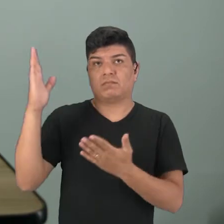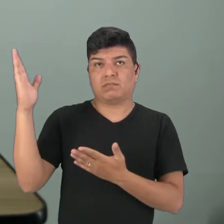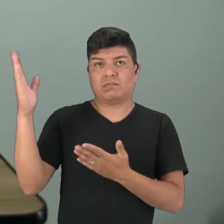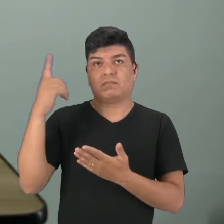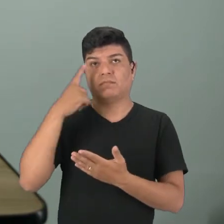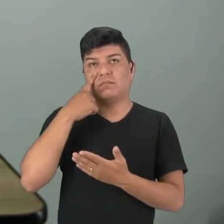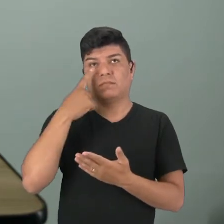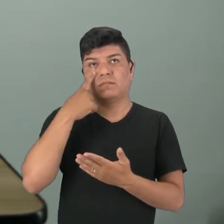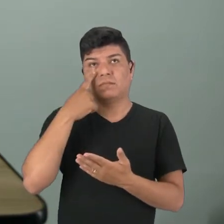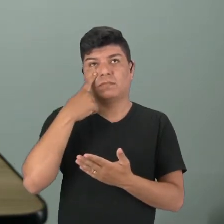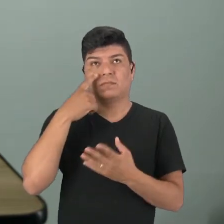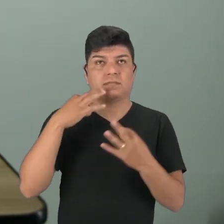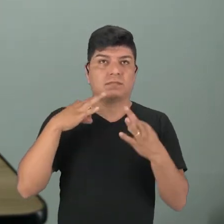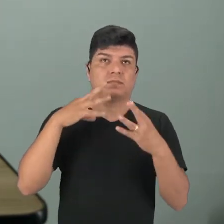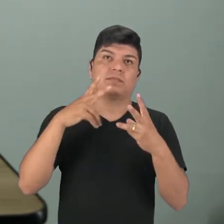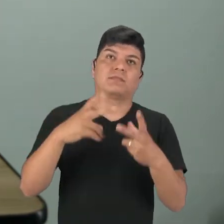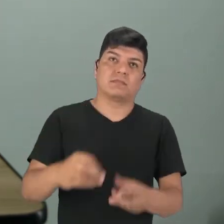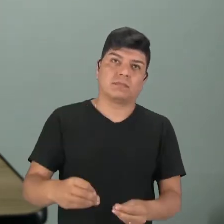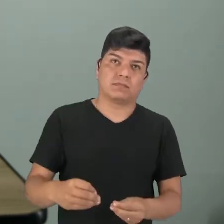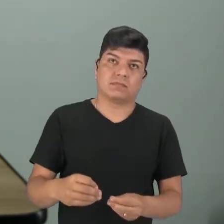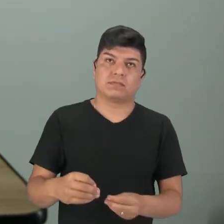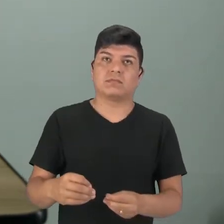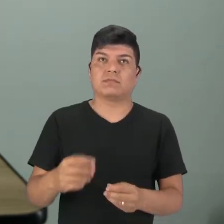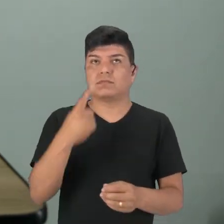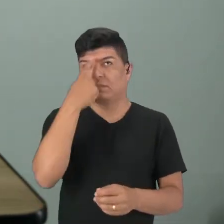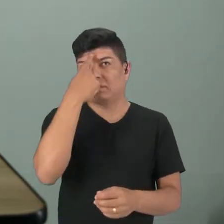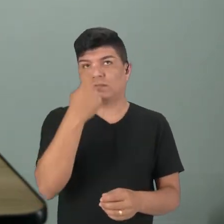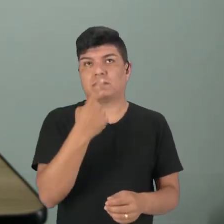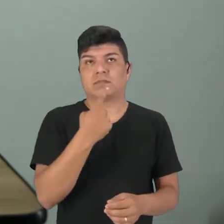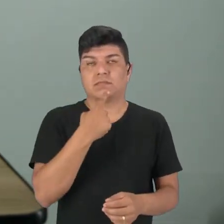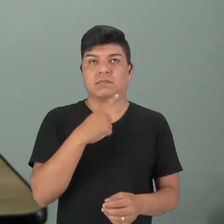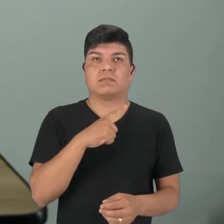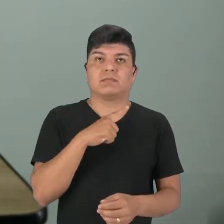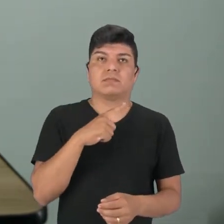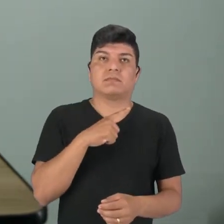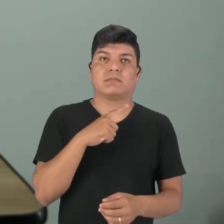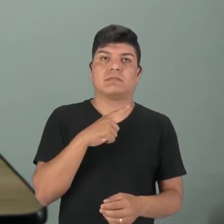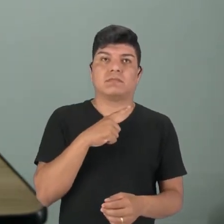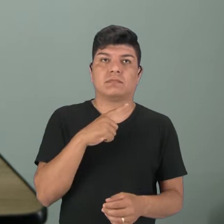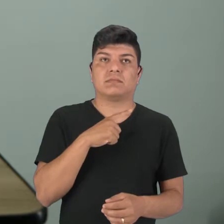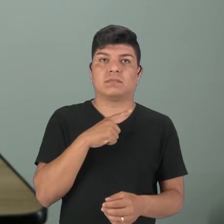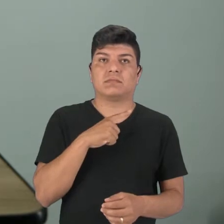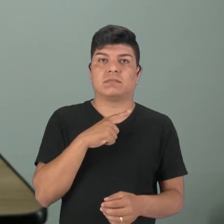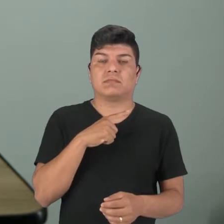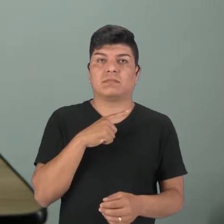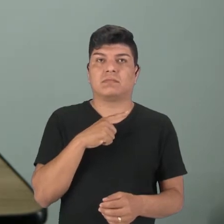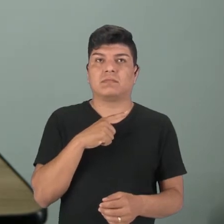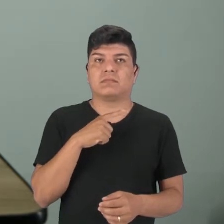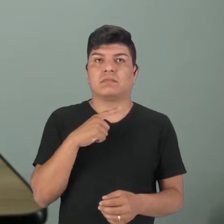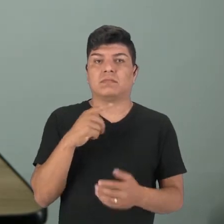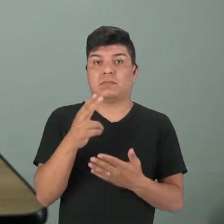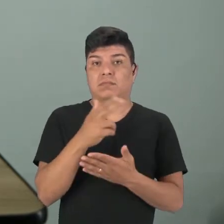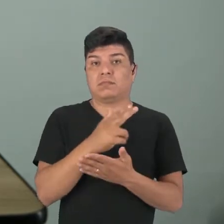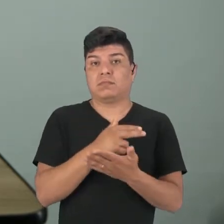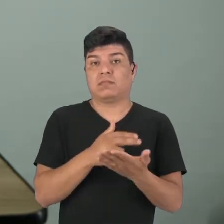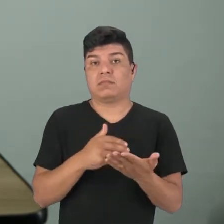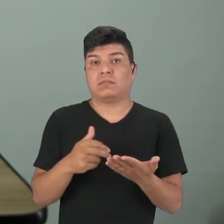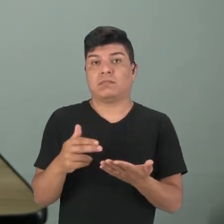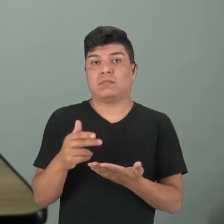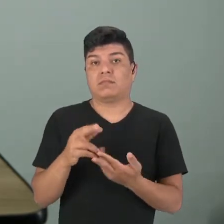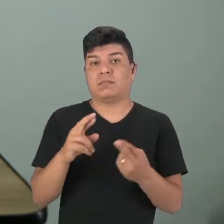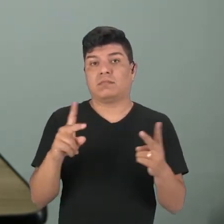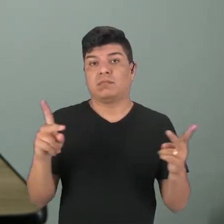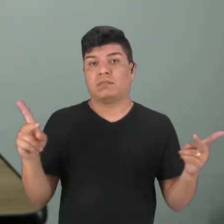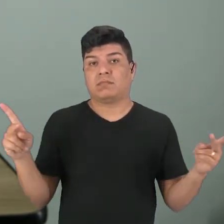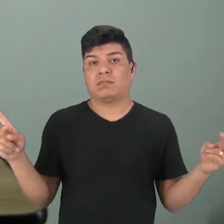Vocês observaram que todas as figuras, né, elas têm, né, um formato, uma base com